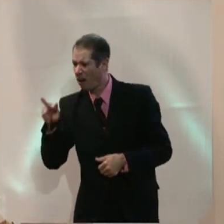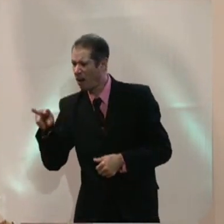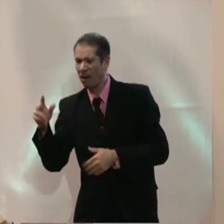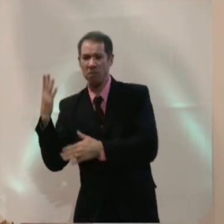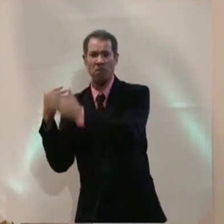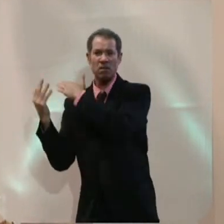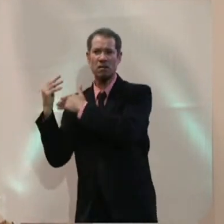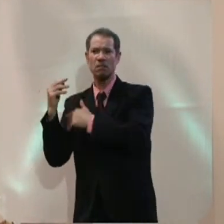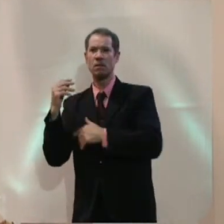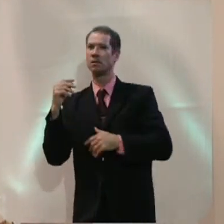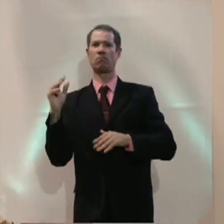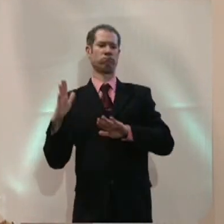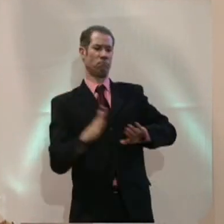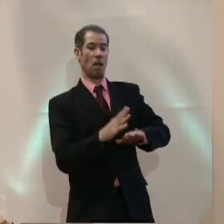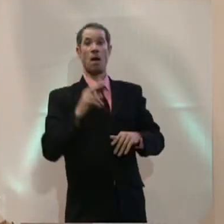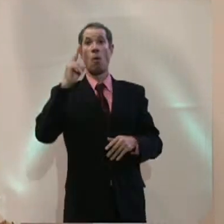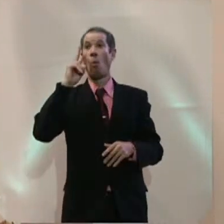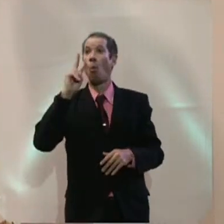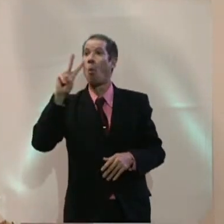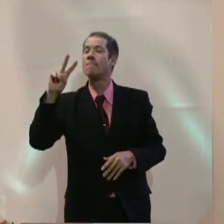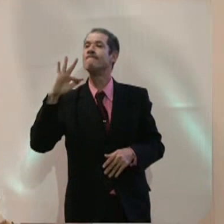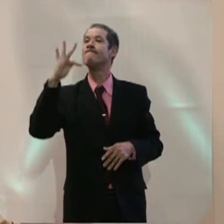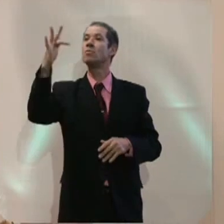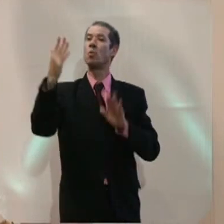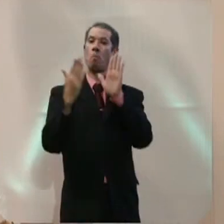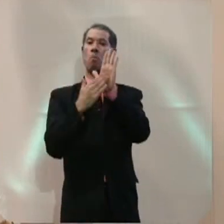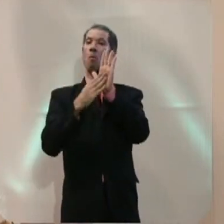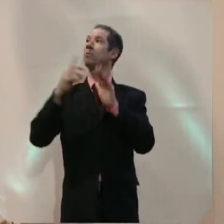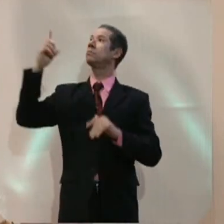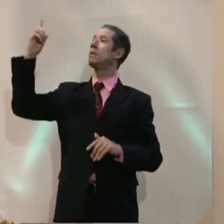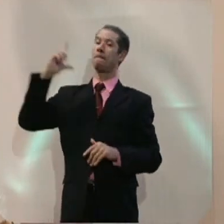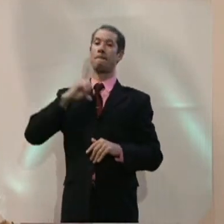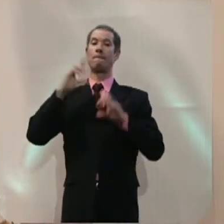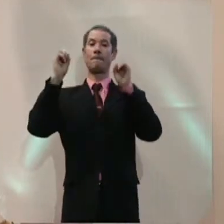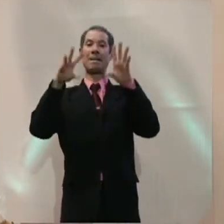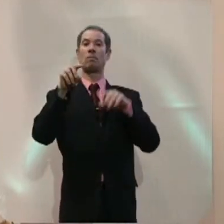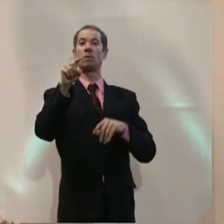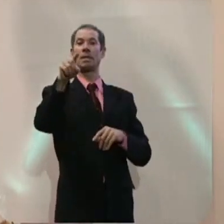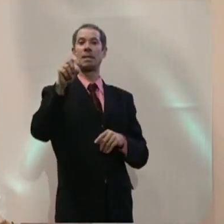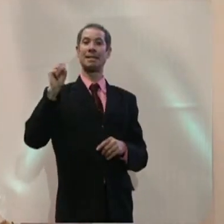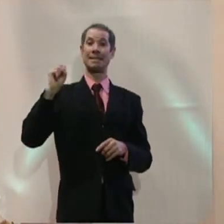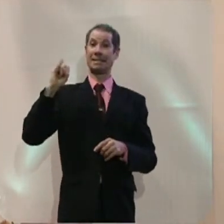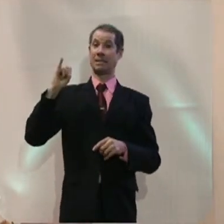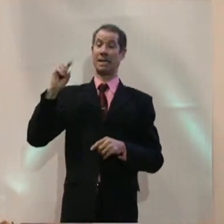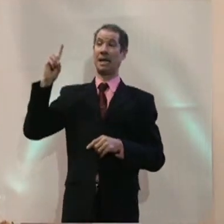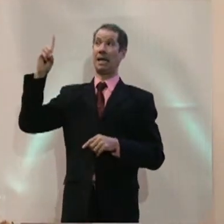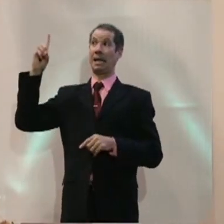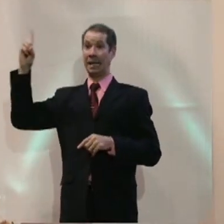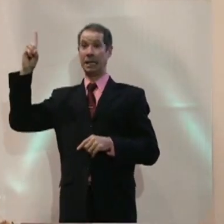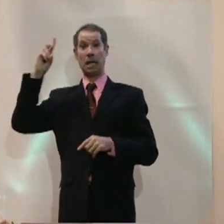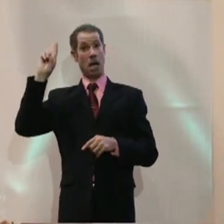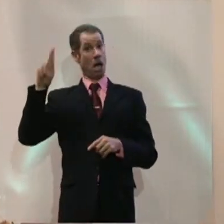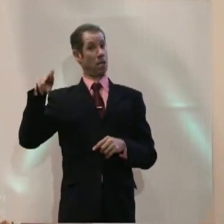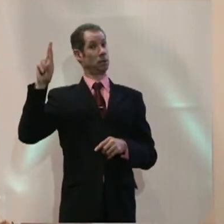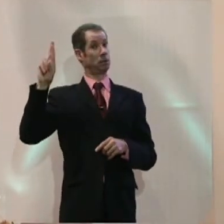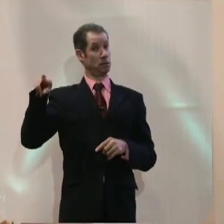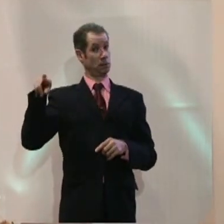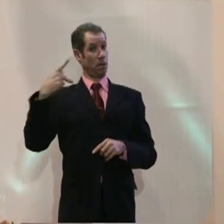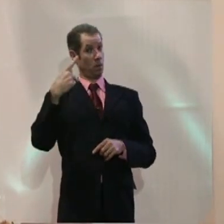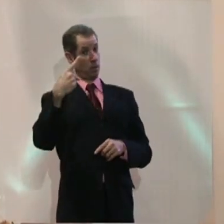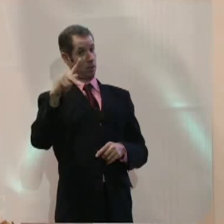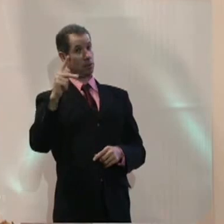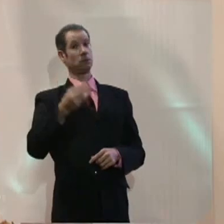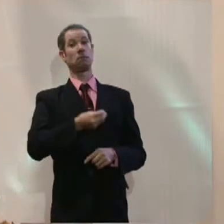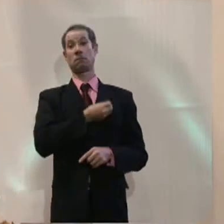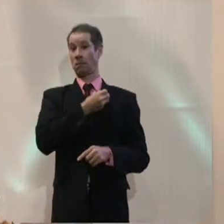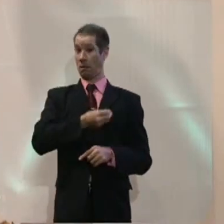frente, porque o Senhor tem um plano, um propósito e uma bênção para você. Se Ele for a razão da sua